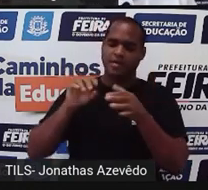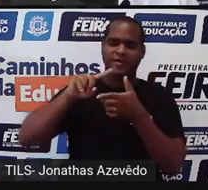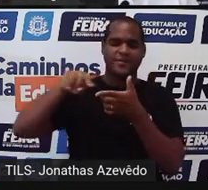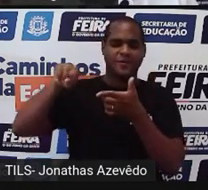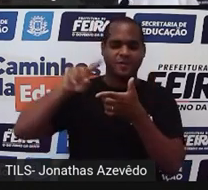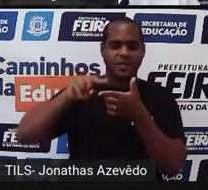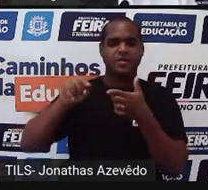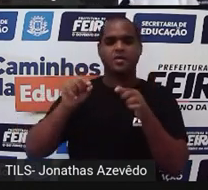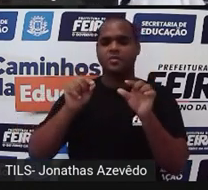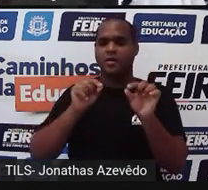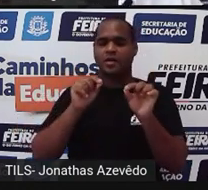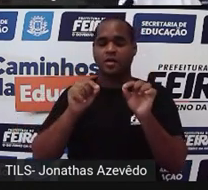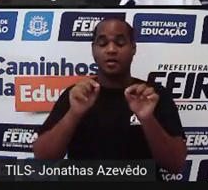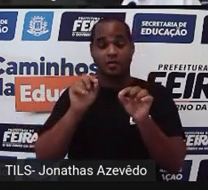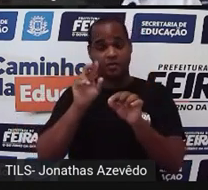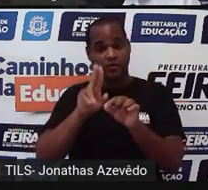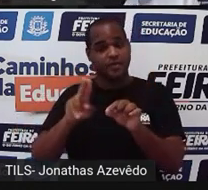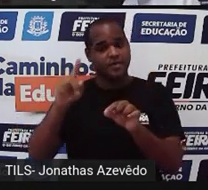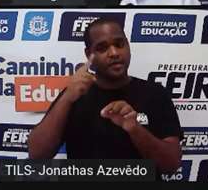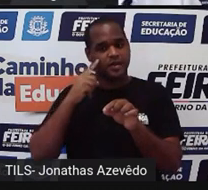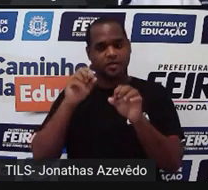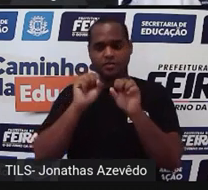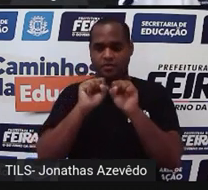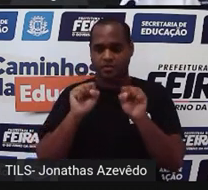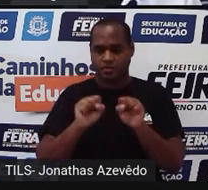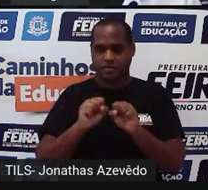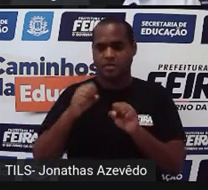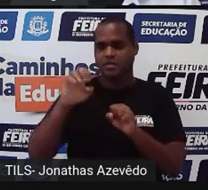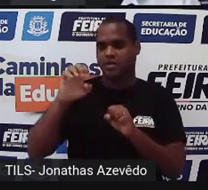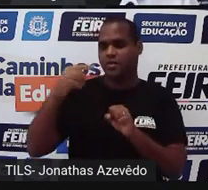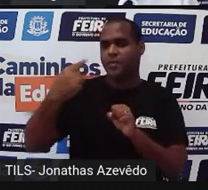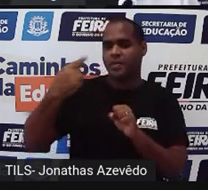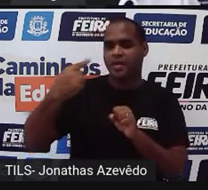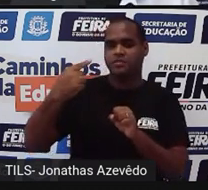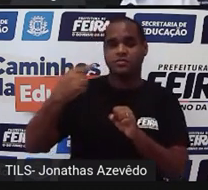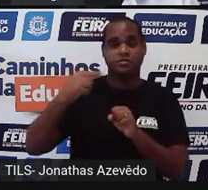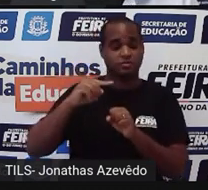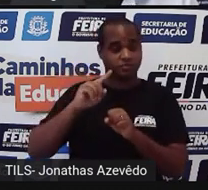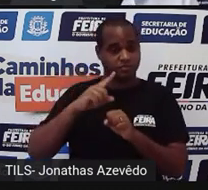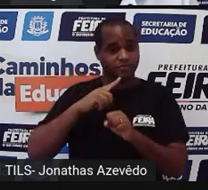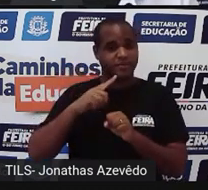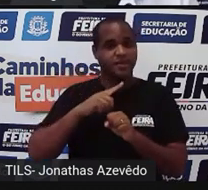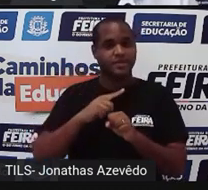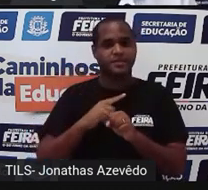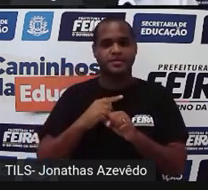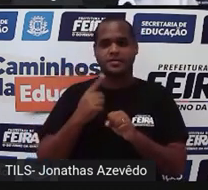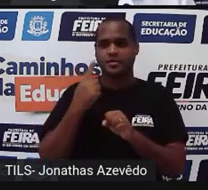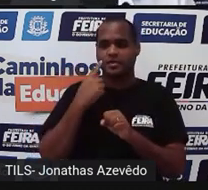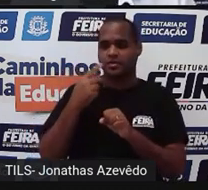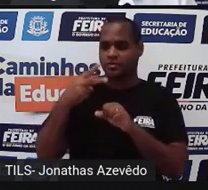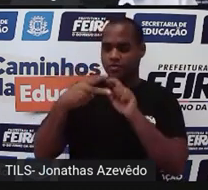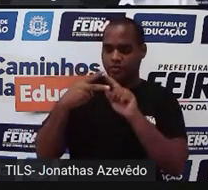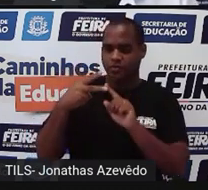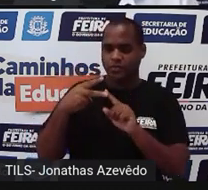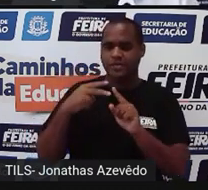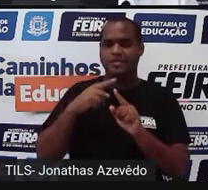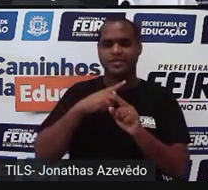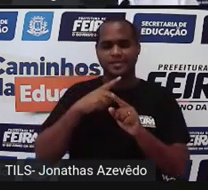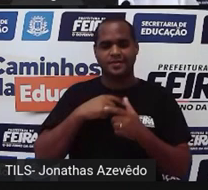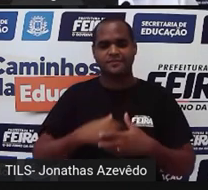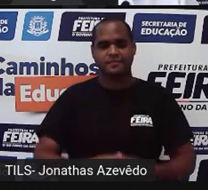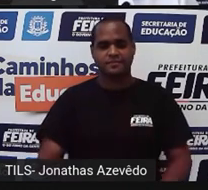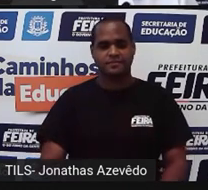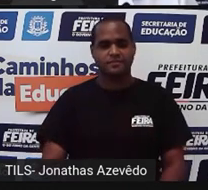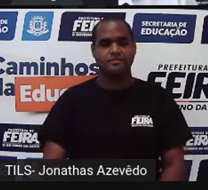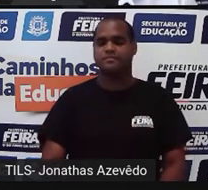essa forma é usando um sistema de equações do primeiro grau com duas incógnitas.